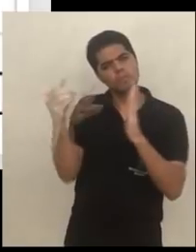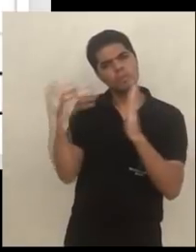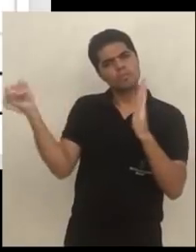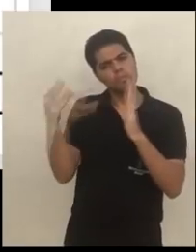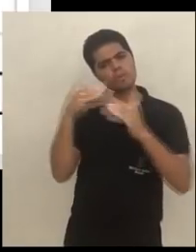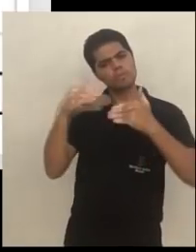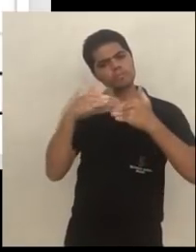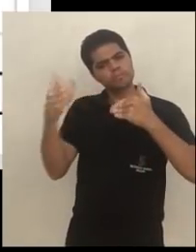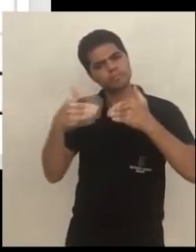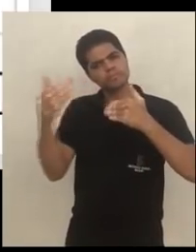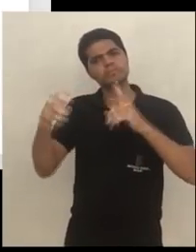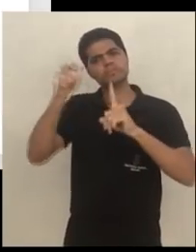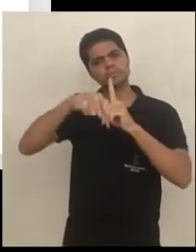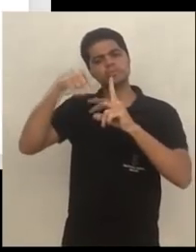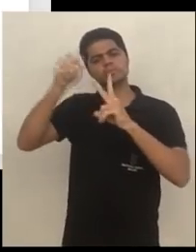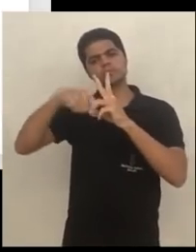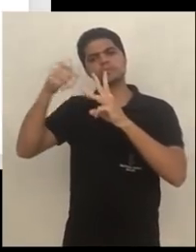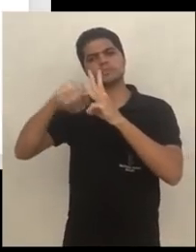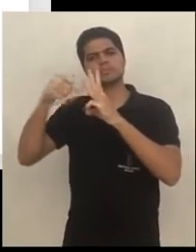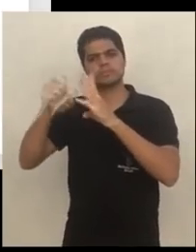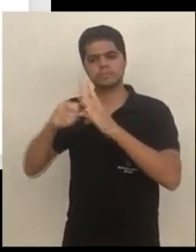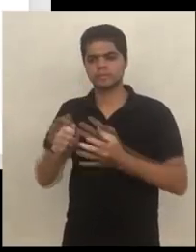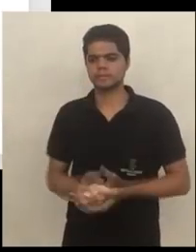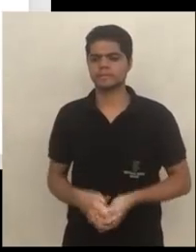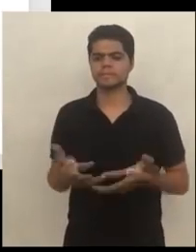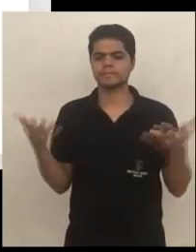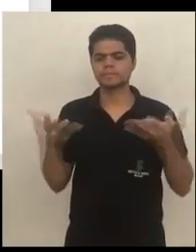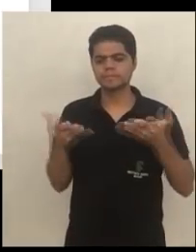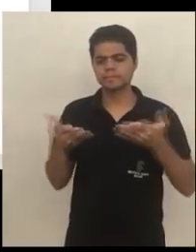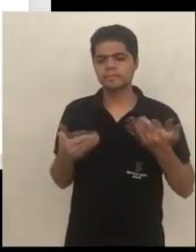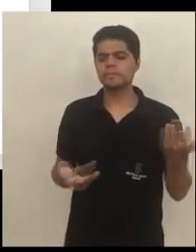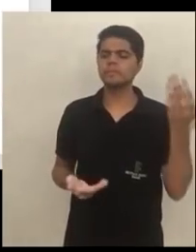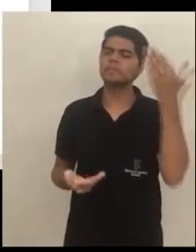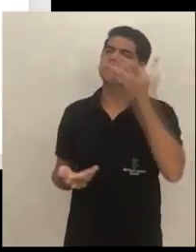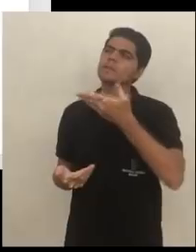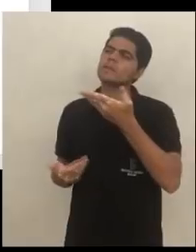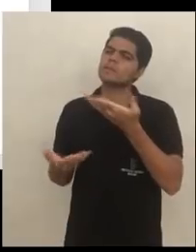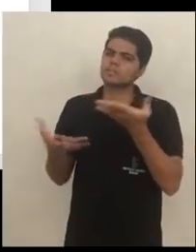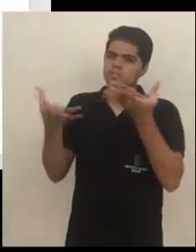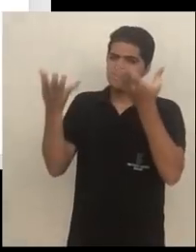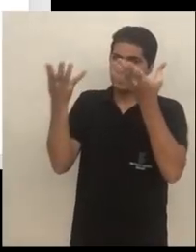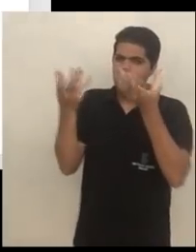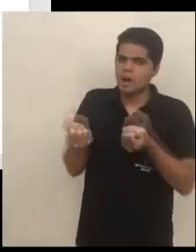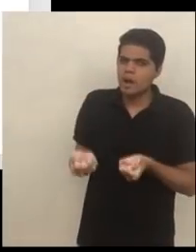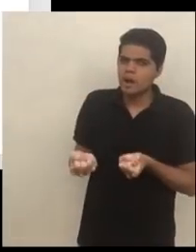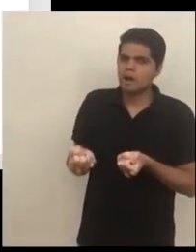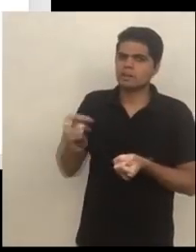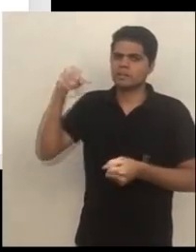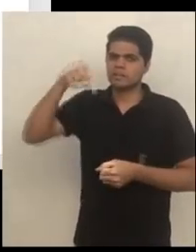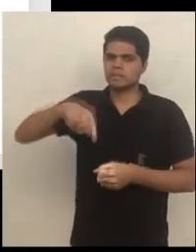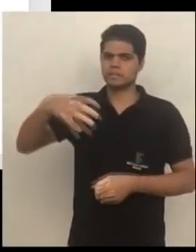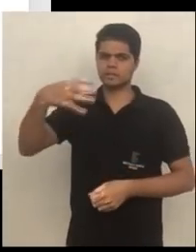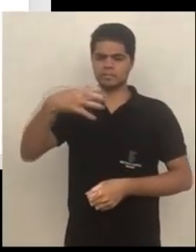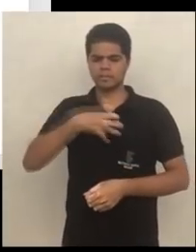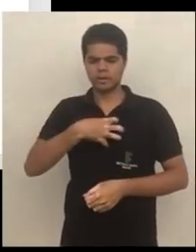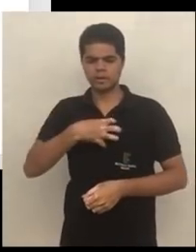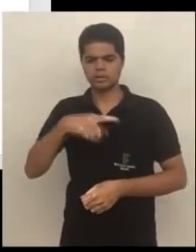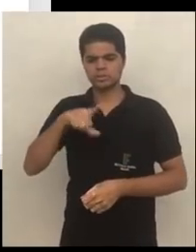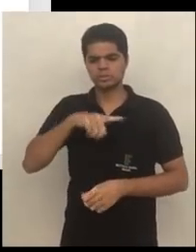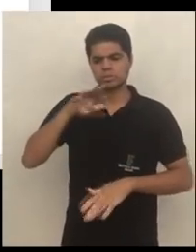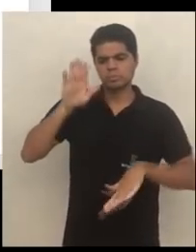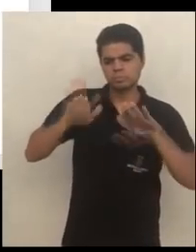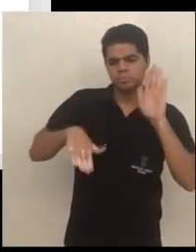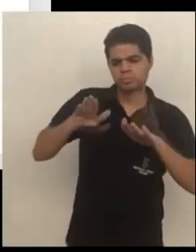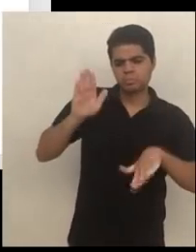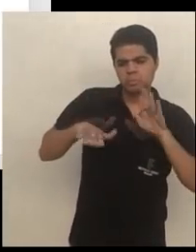passo para o próximo slide, se a gente considerar que no estado da Bahia a gente tem pelo menos